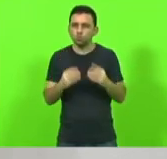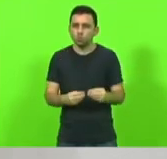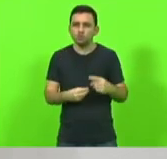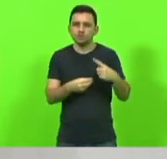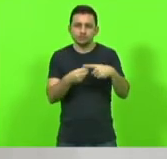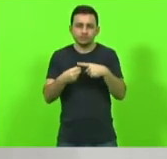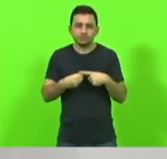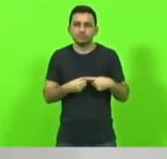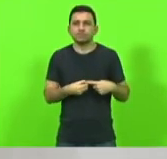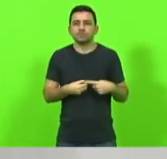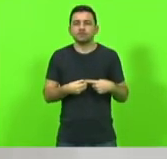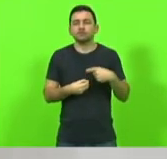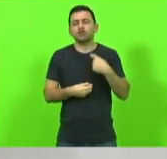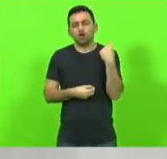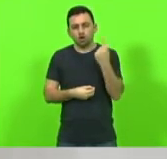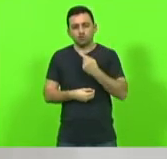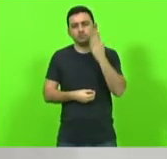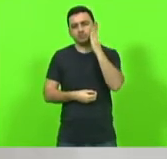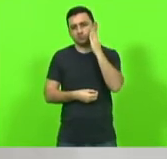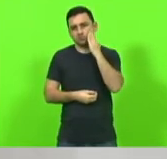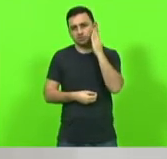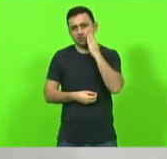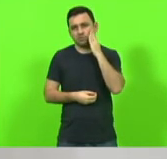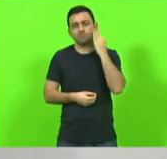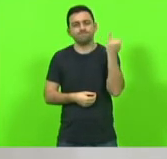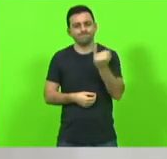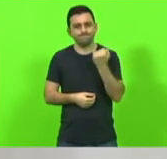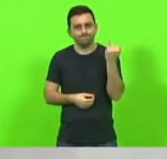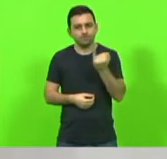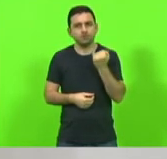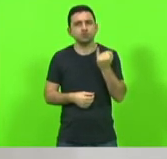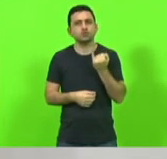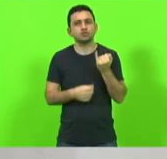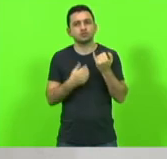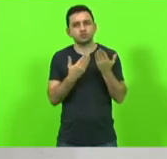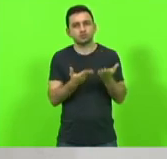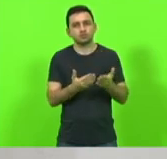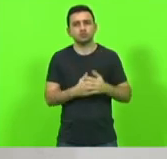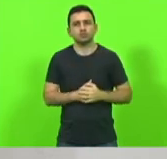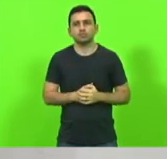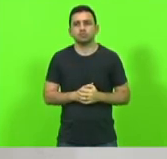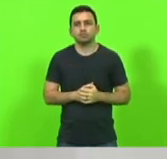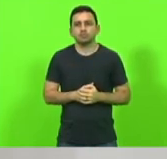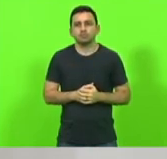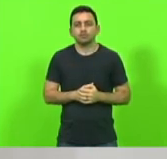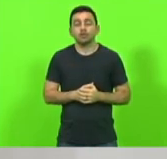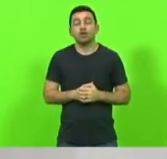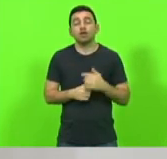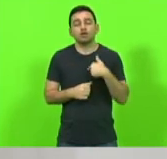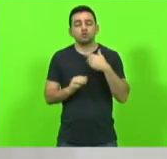municípios, sabemos da importância dessa obra. Como eu falei no início,